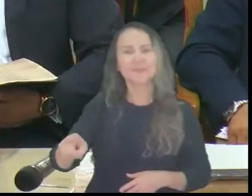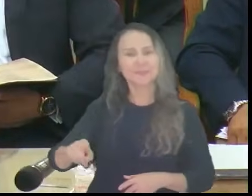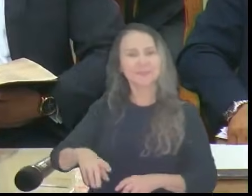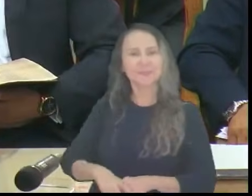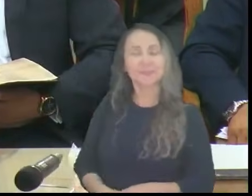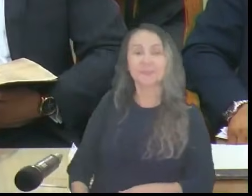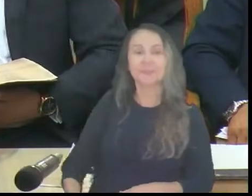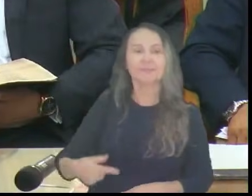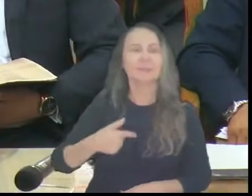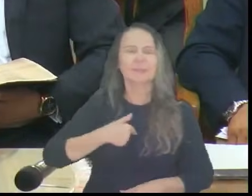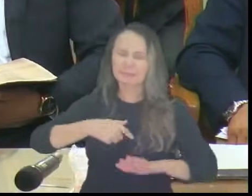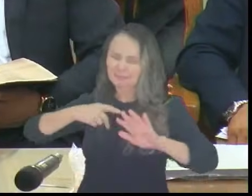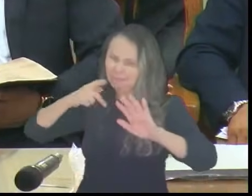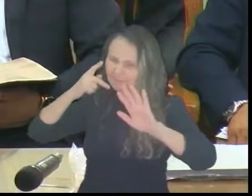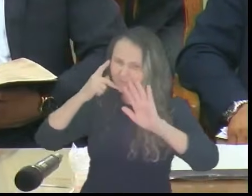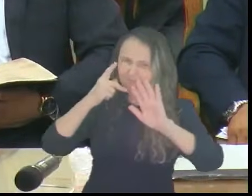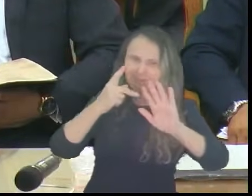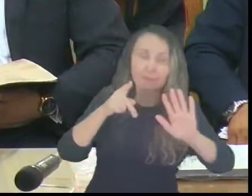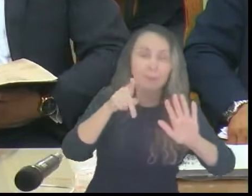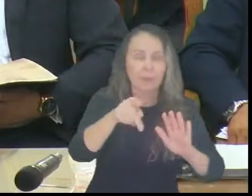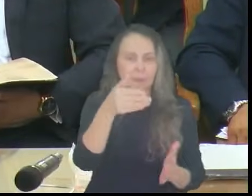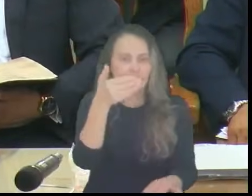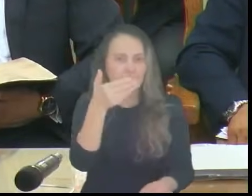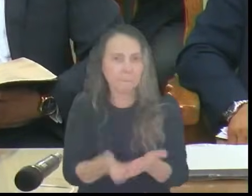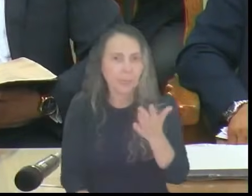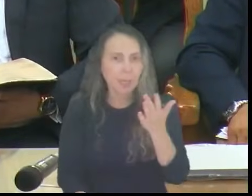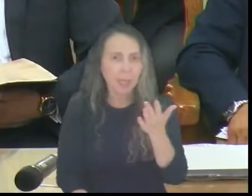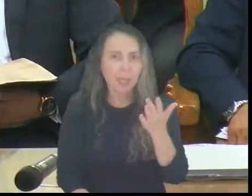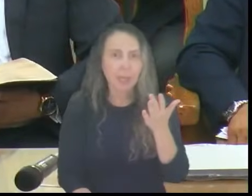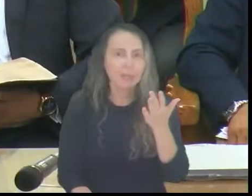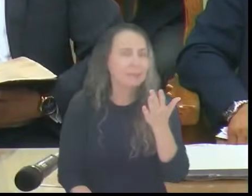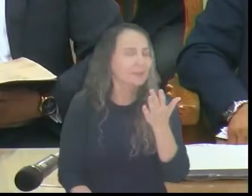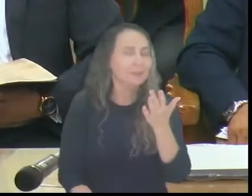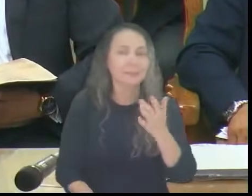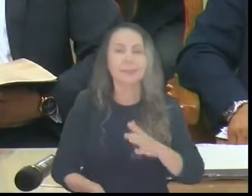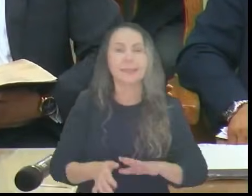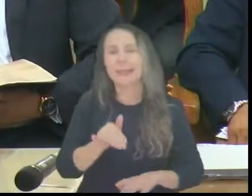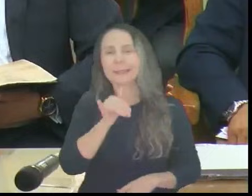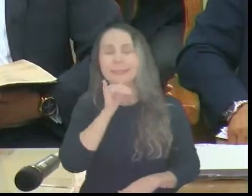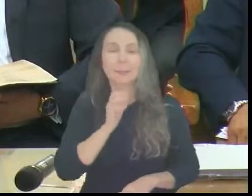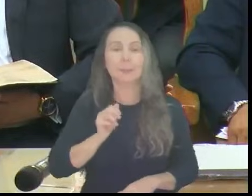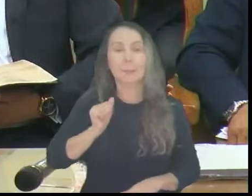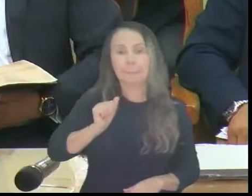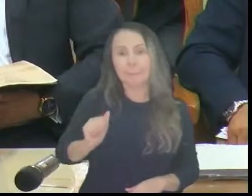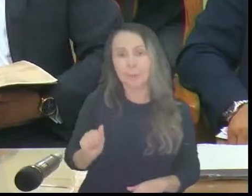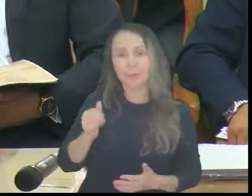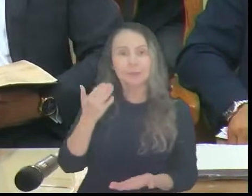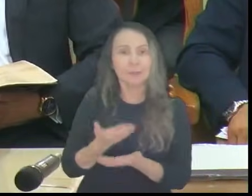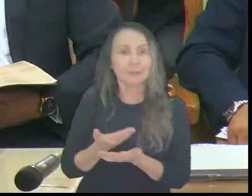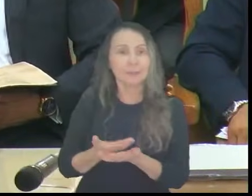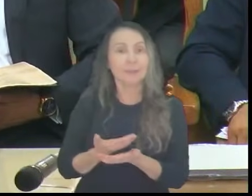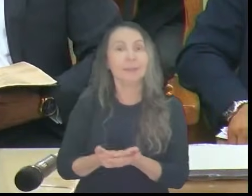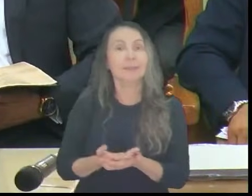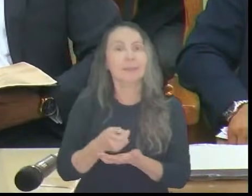Eu profetizo que você não vai perder sua bolsa de estudo. Quem recebe, diga amém.